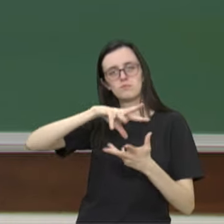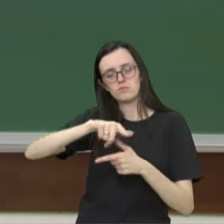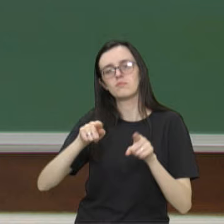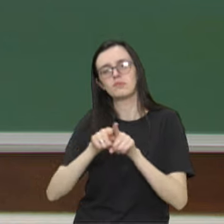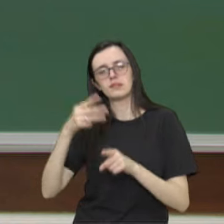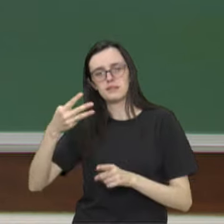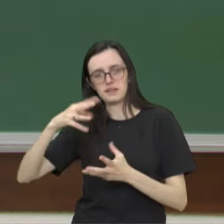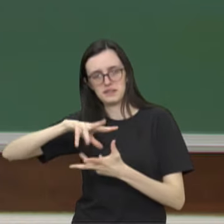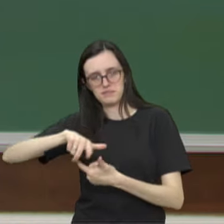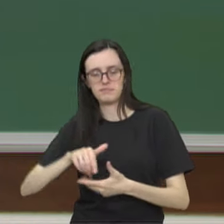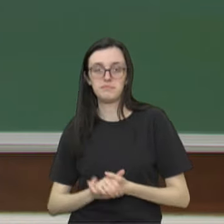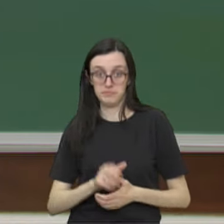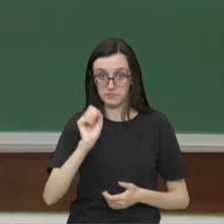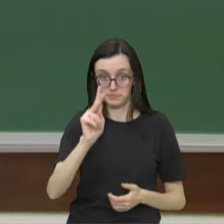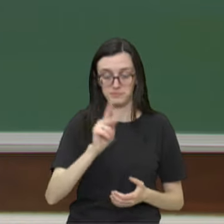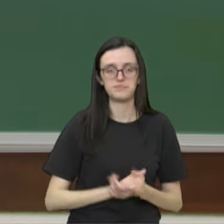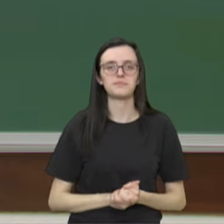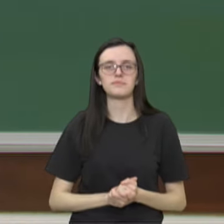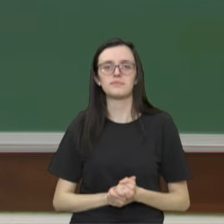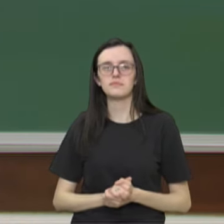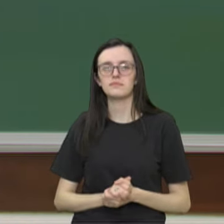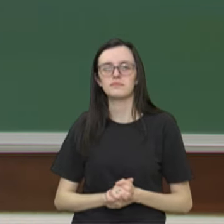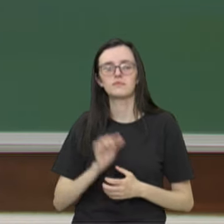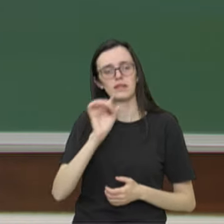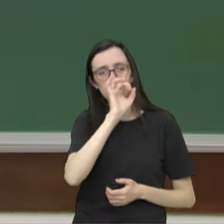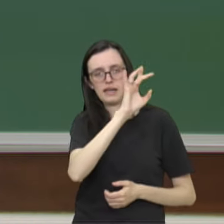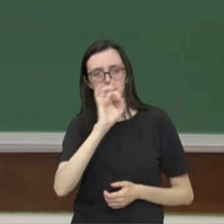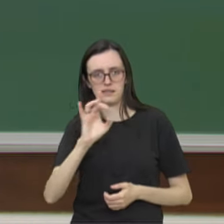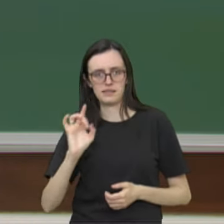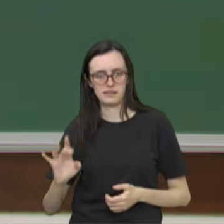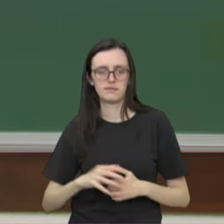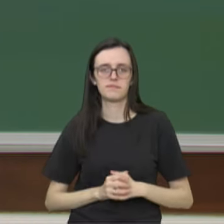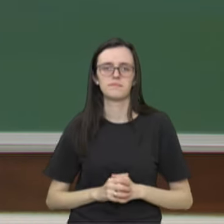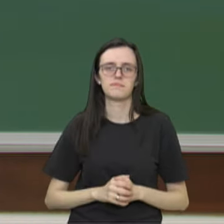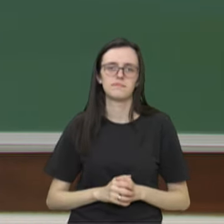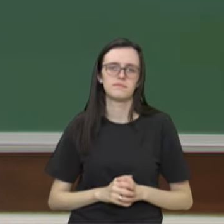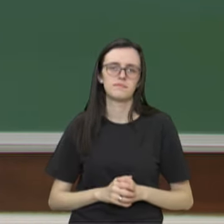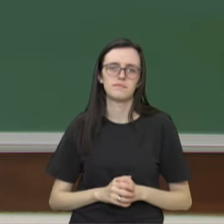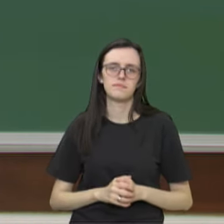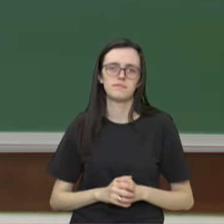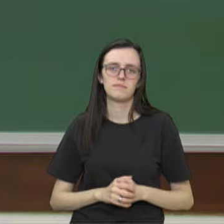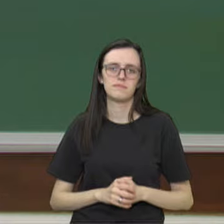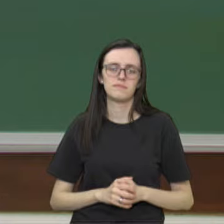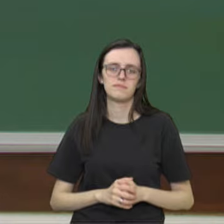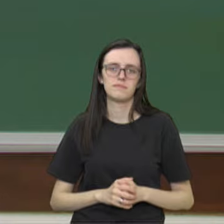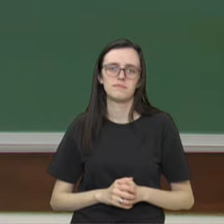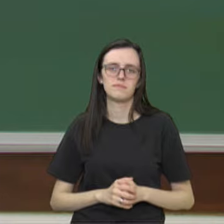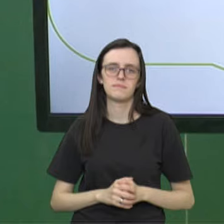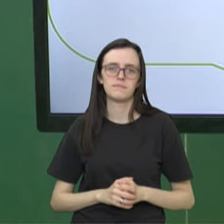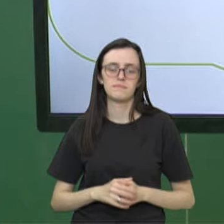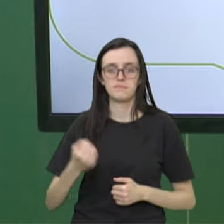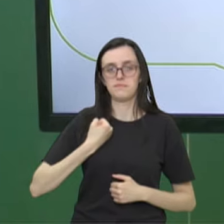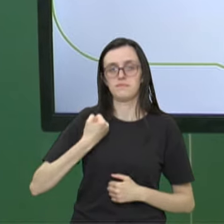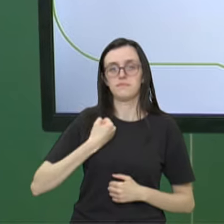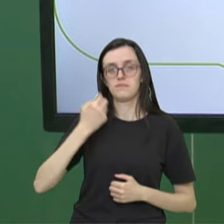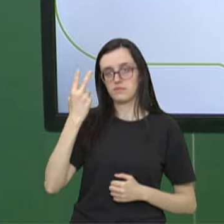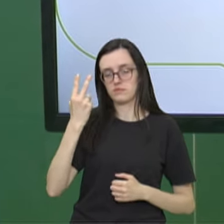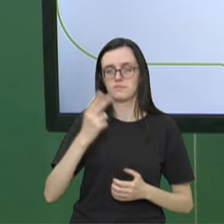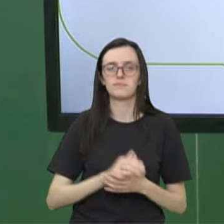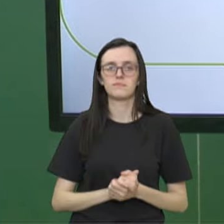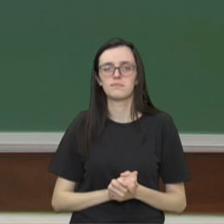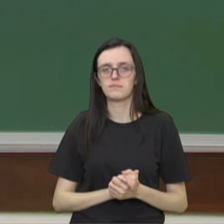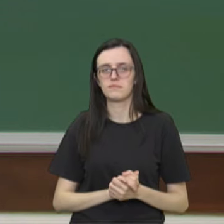também o terceiro mundo. Tá ok? O que vem a ser cada uma dessas. Questão número 2. A questão número 2 diz